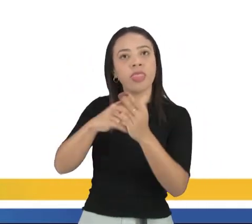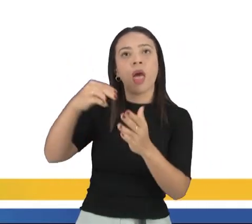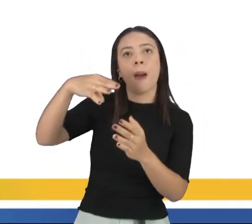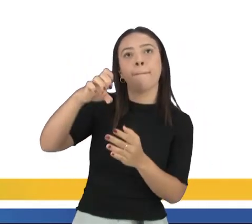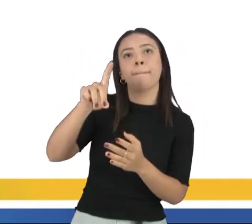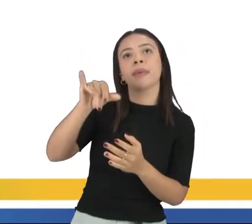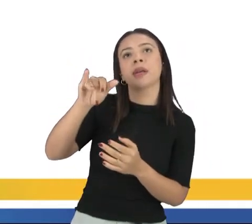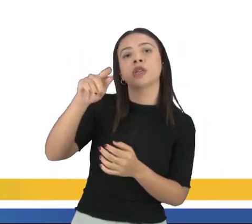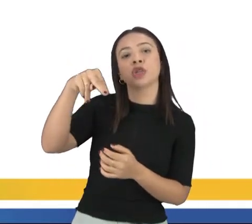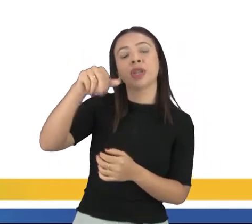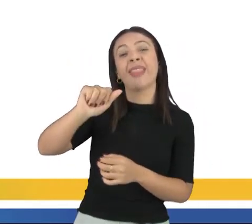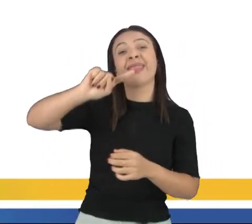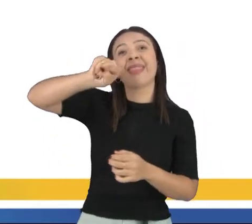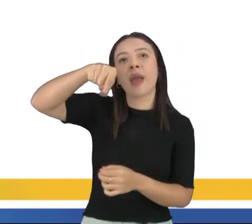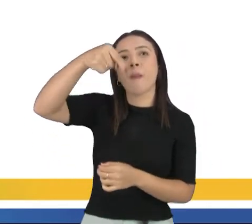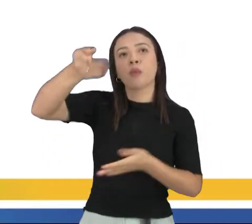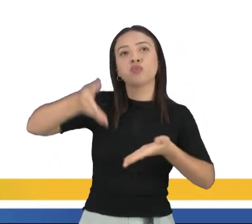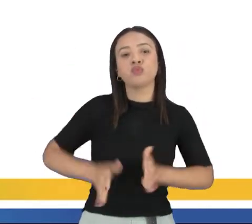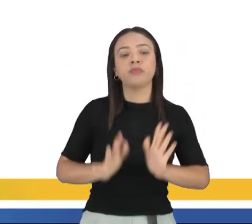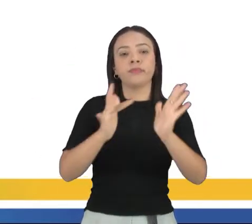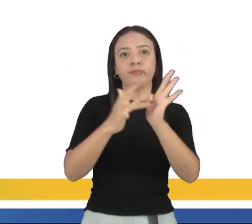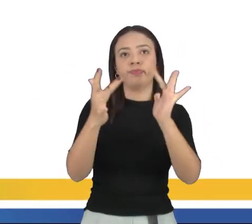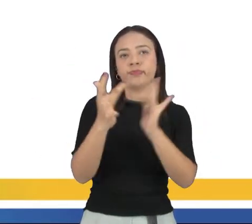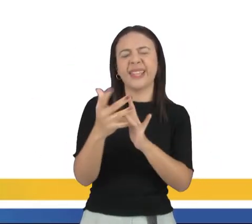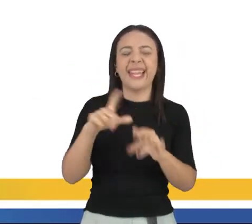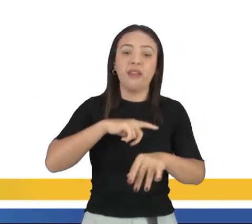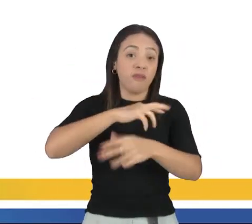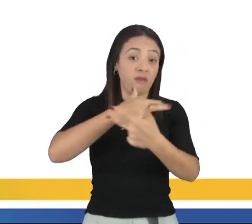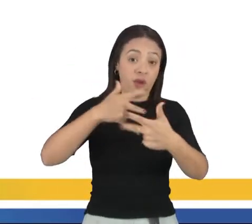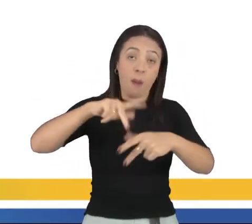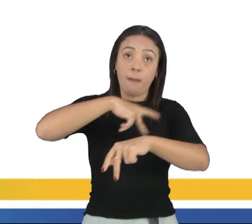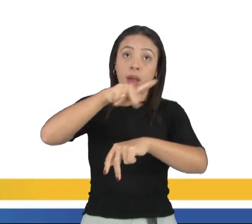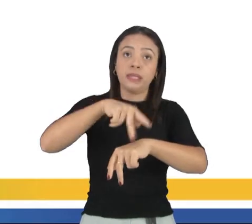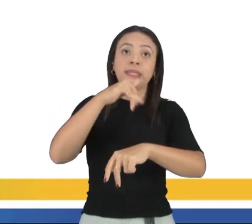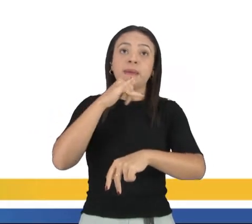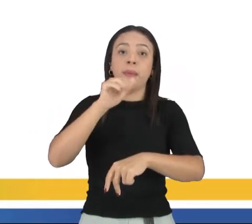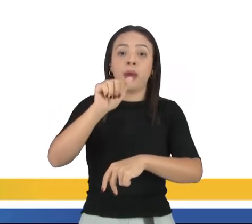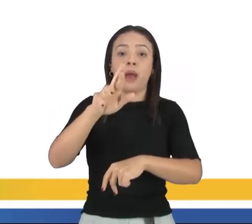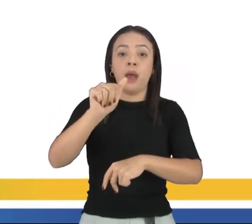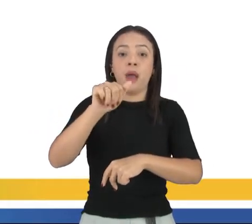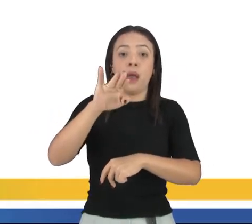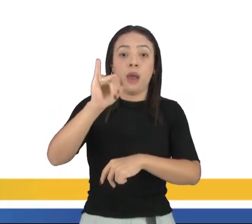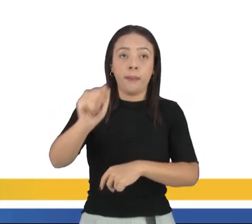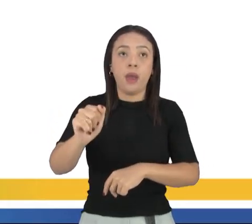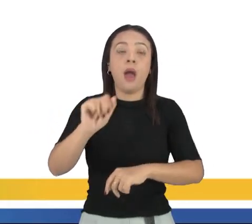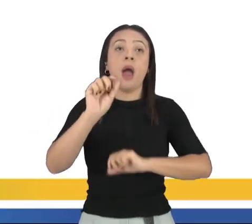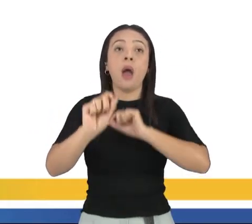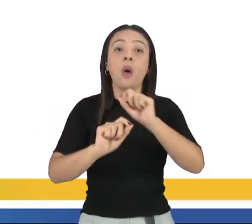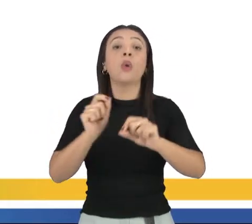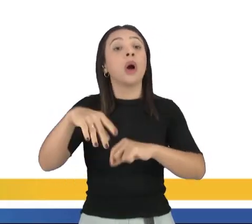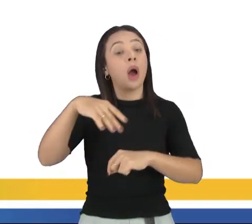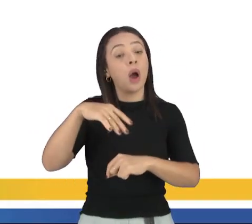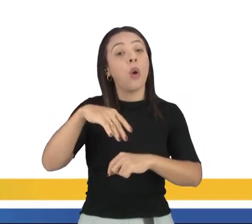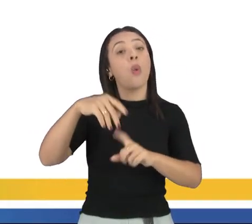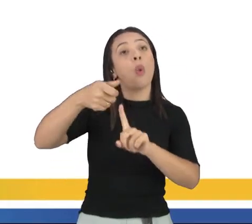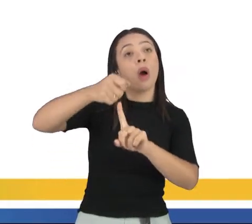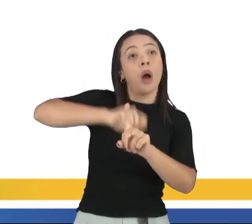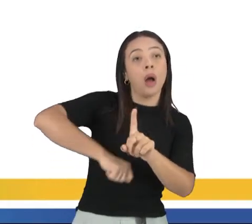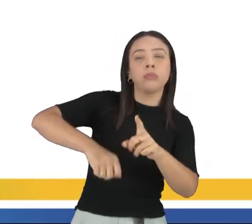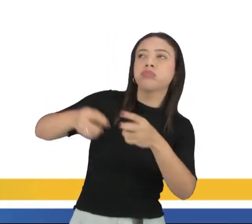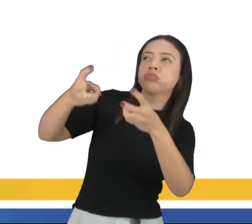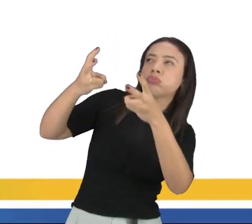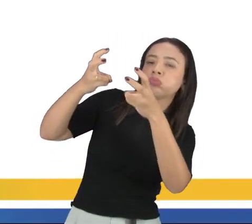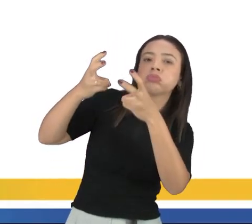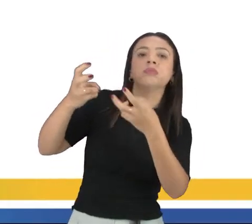anos depois do nascimento de Cristo em países como Arábia Saudita esse me mandaram esse então é o